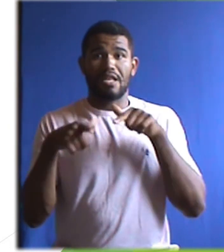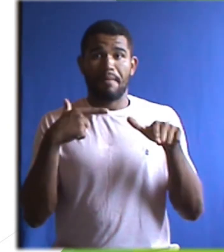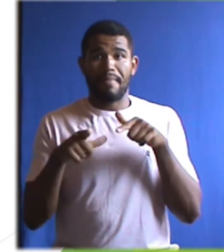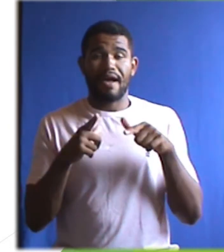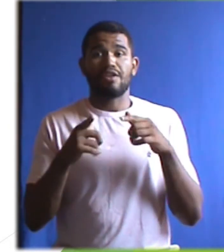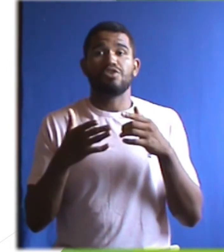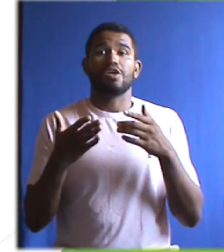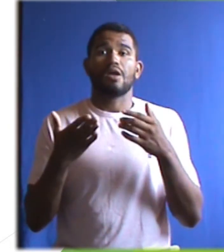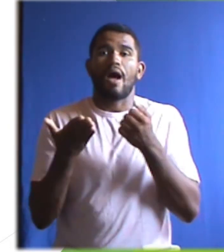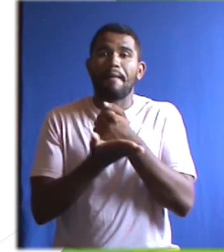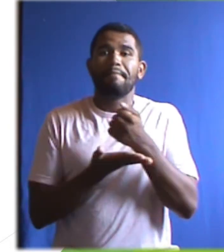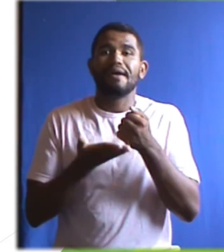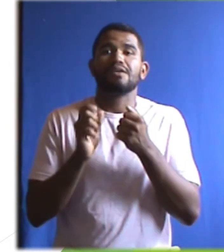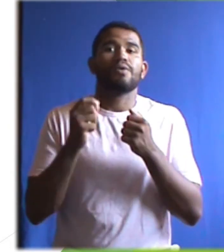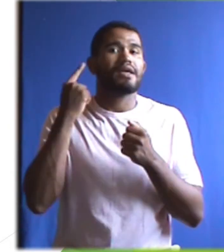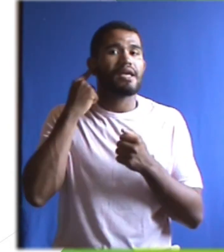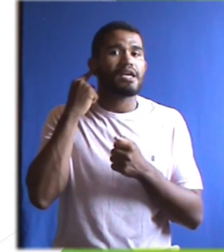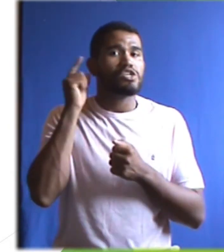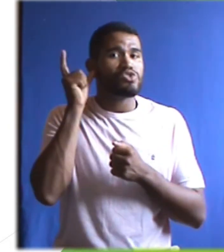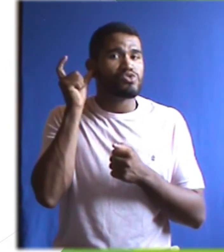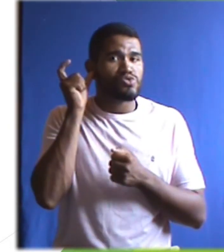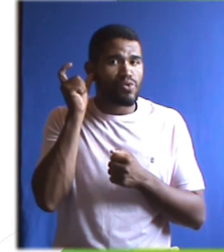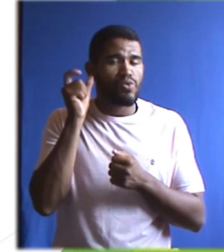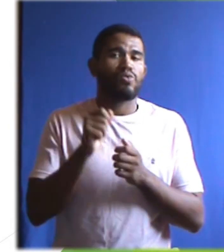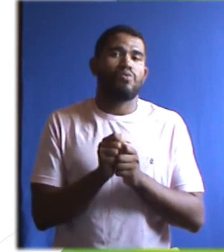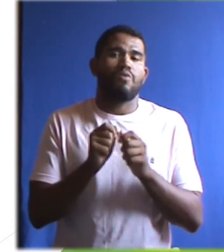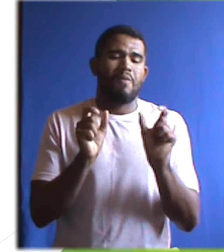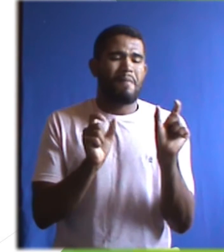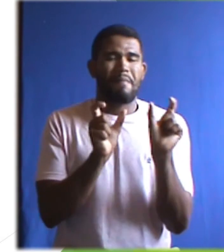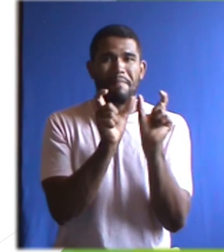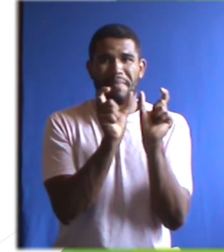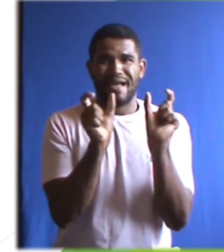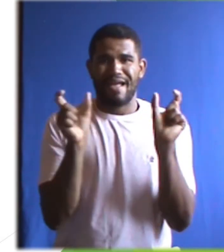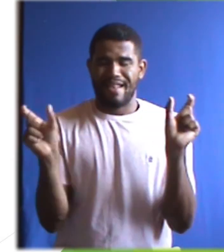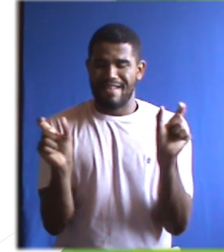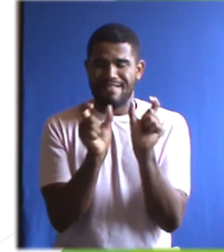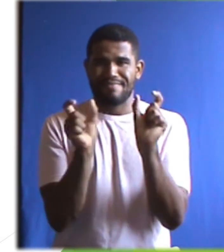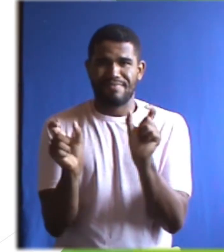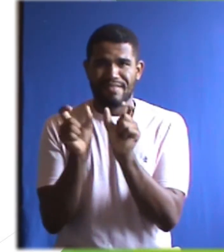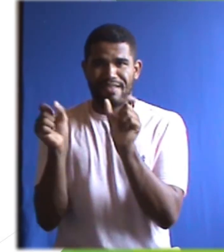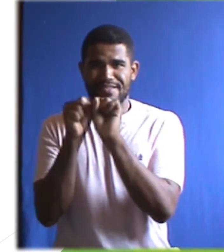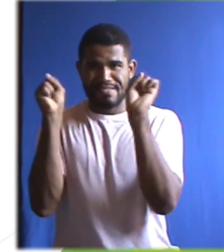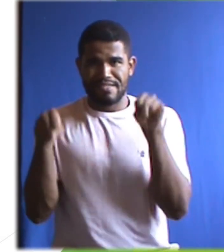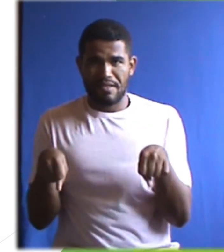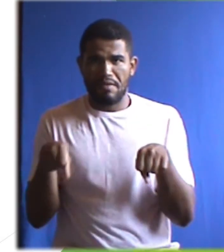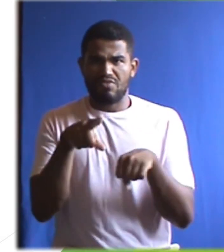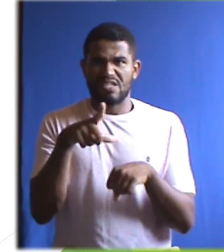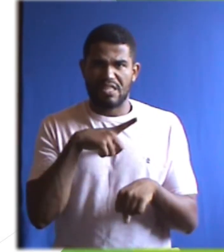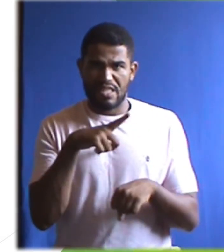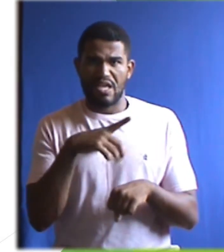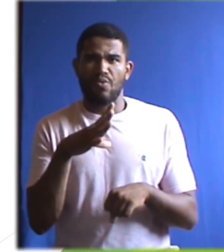possui técnicas de trabalho baseado na sonoridade, na junção sistemática de